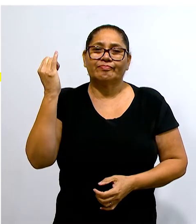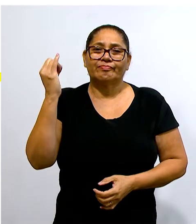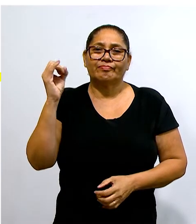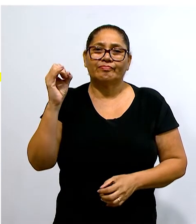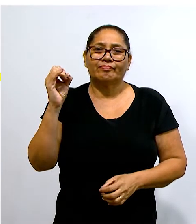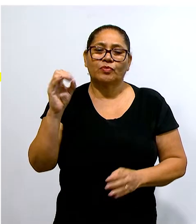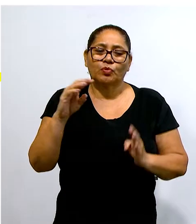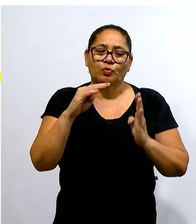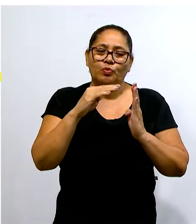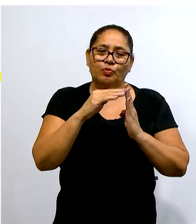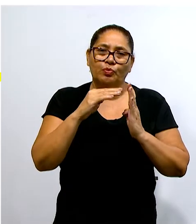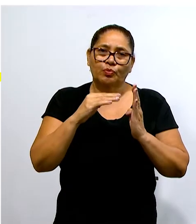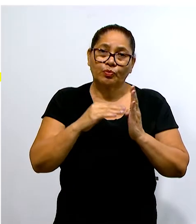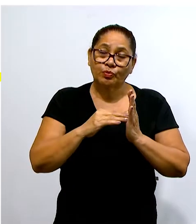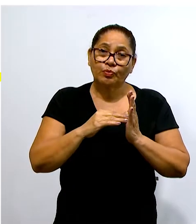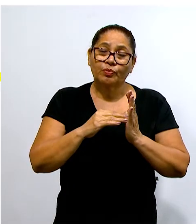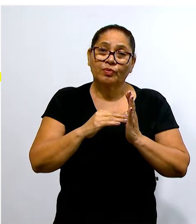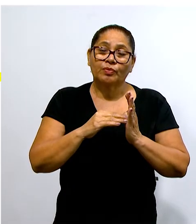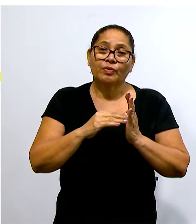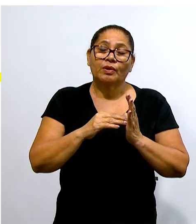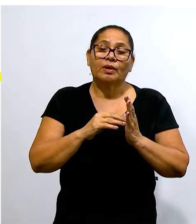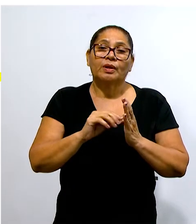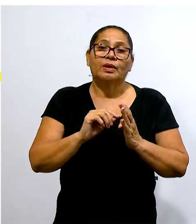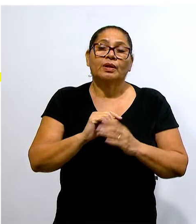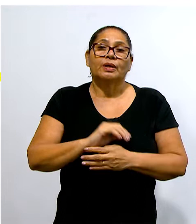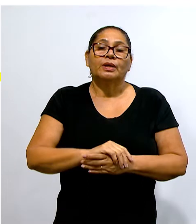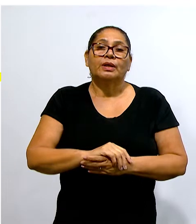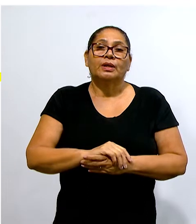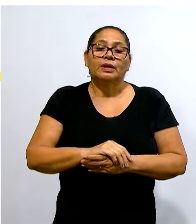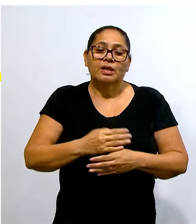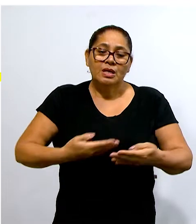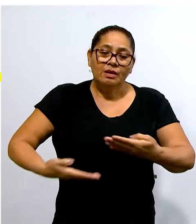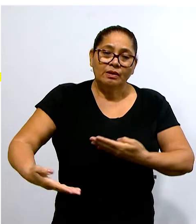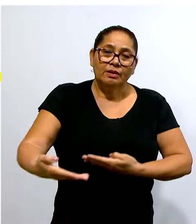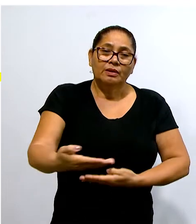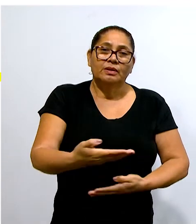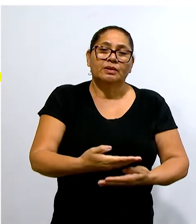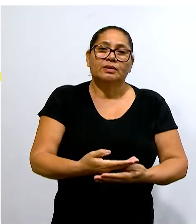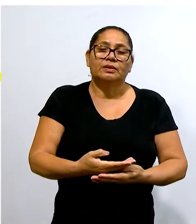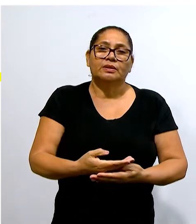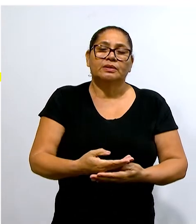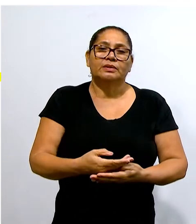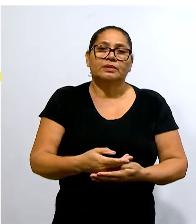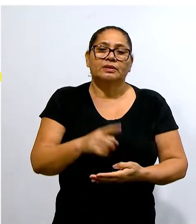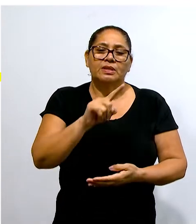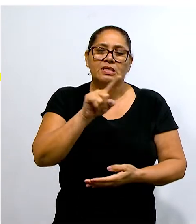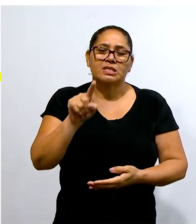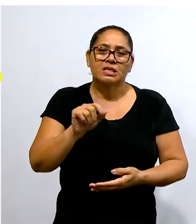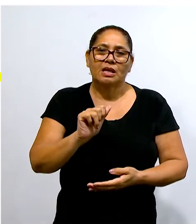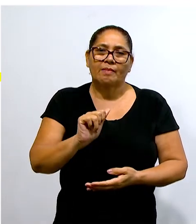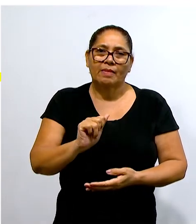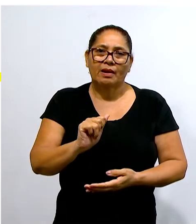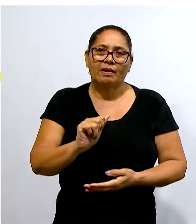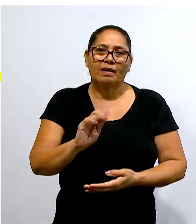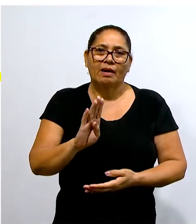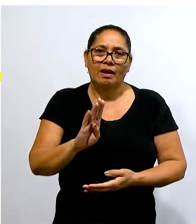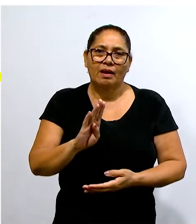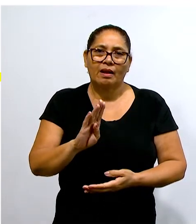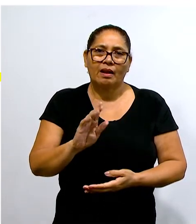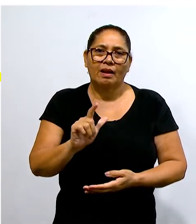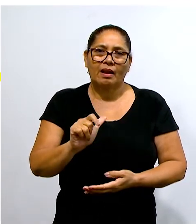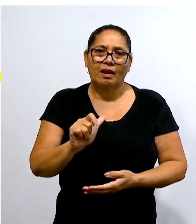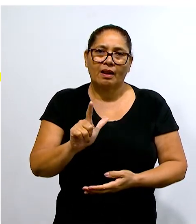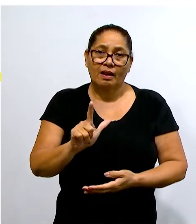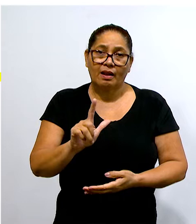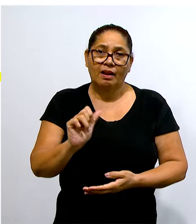dos conteúdos. E a relação, Zabala diz que a relação social da classe tem